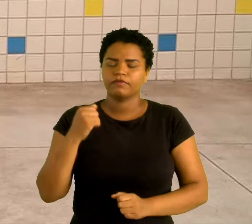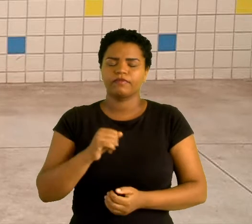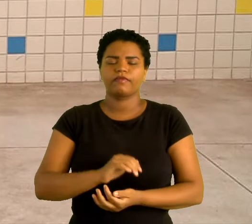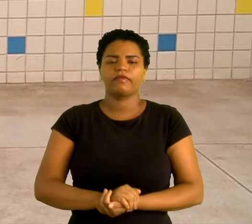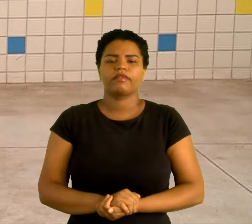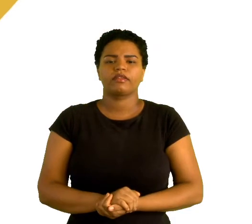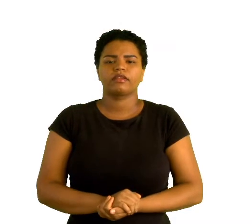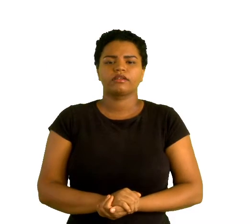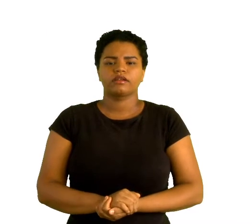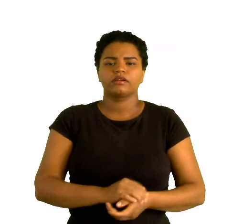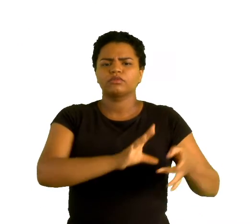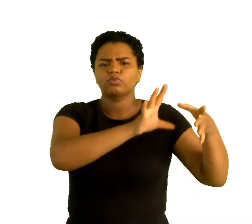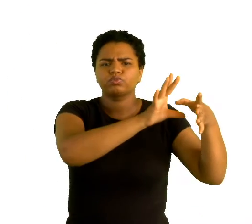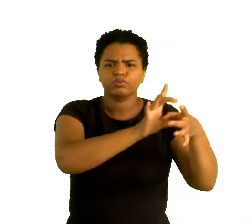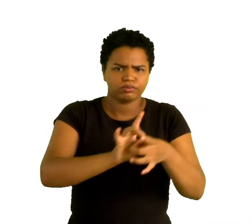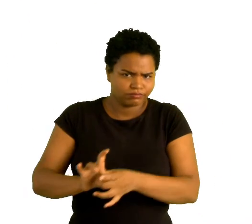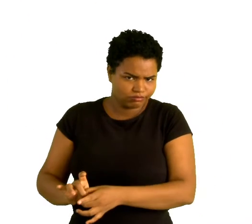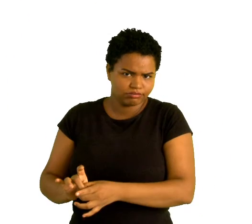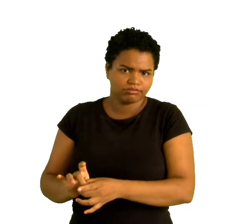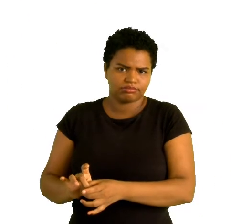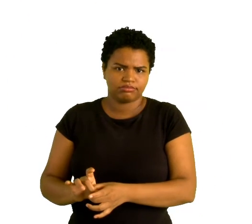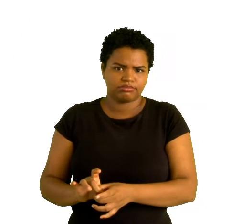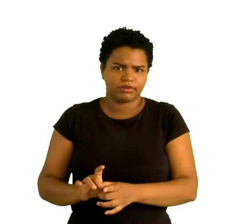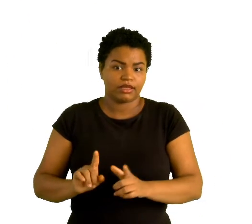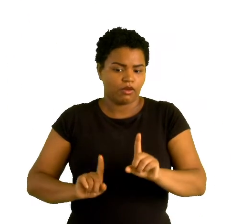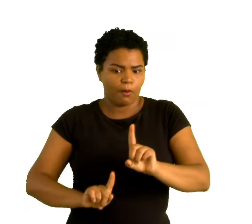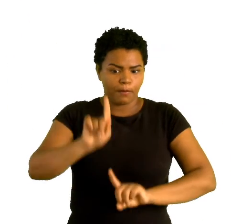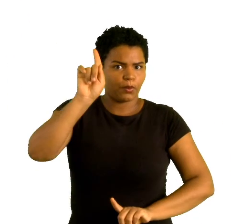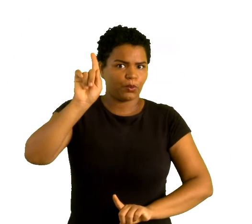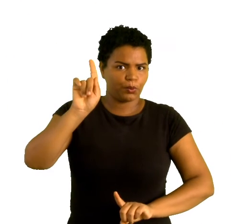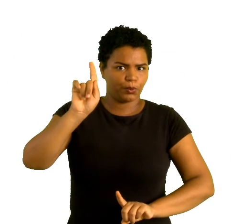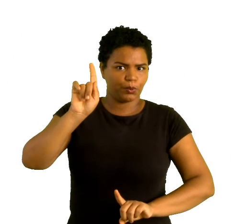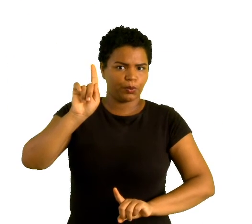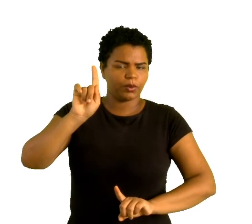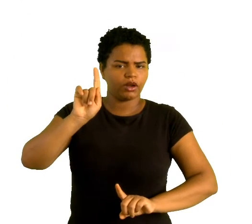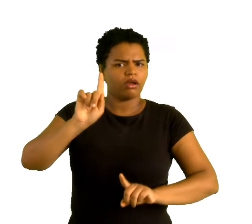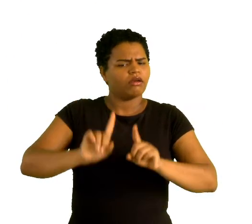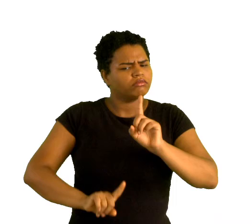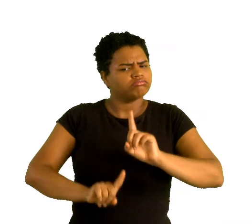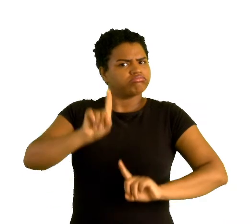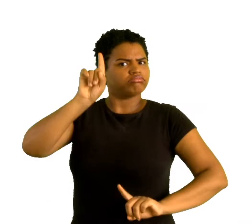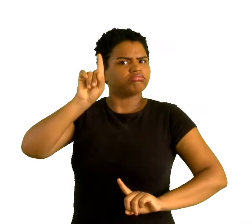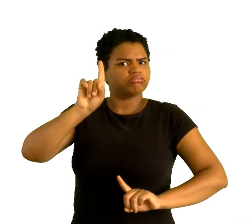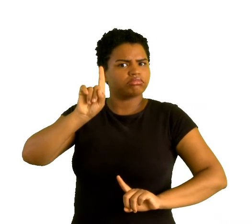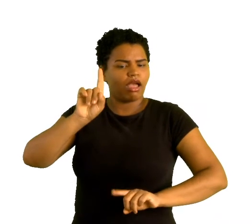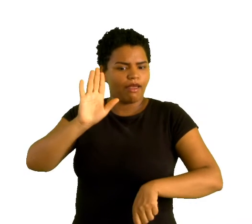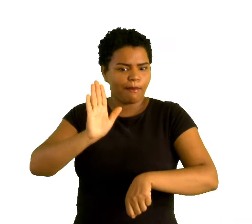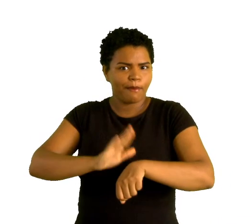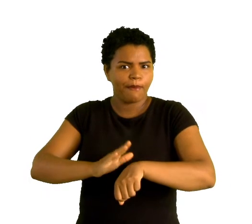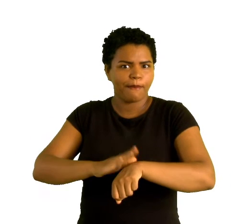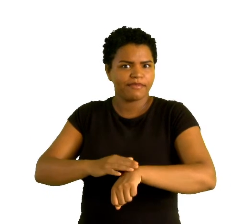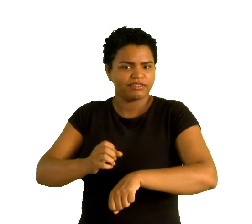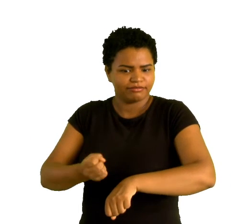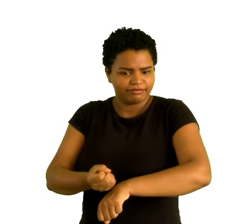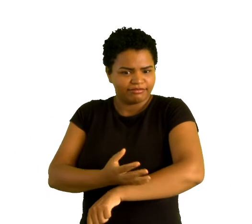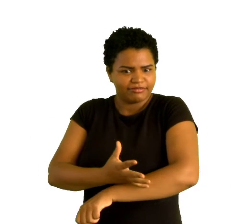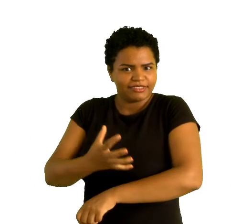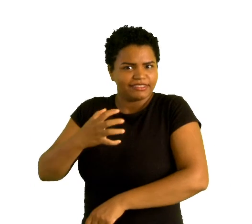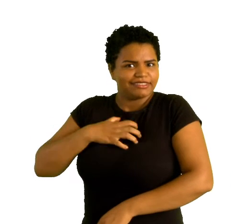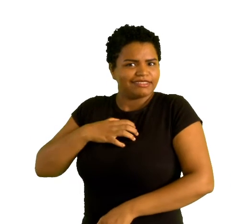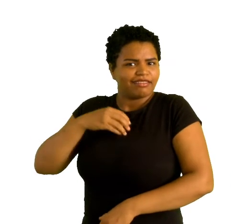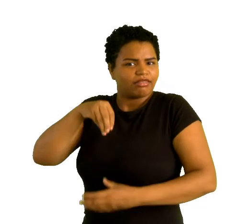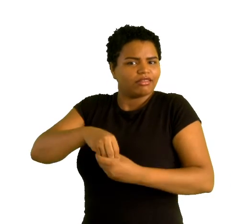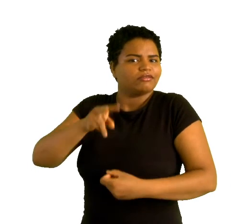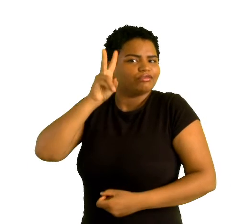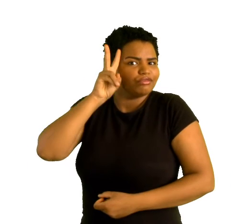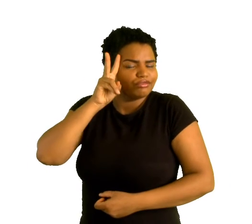parte do enredo, que acontece o clímax. Nós sabemos que o clímax é aquele momento mais emocionante da história.